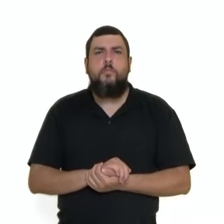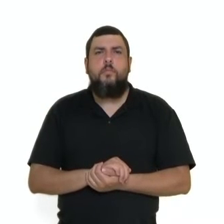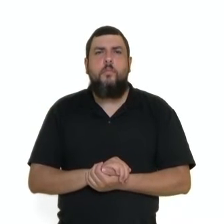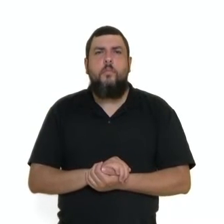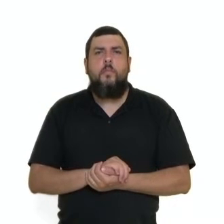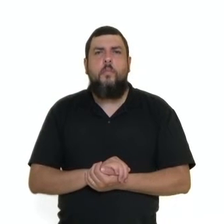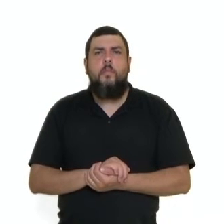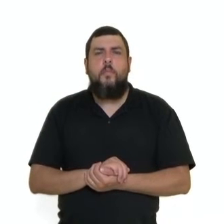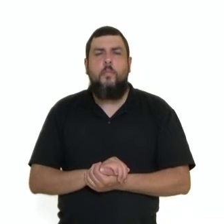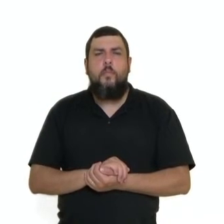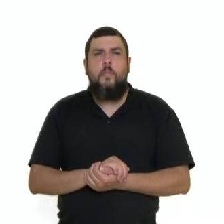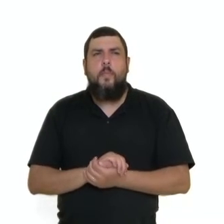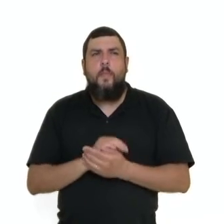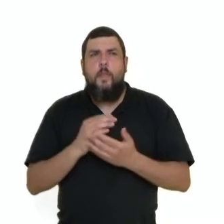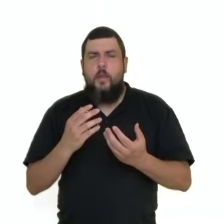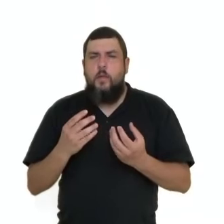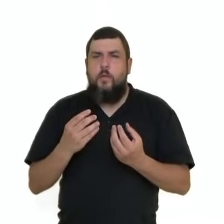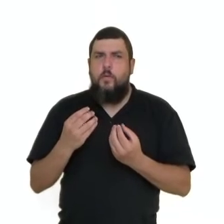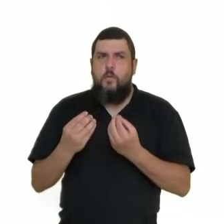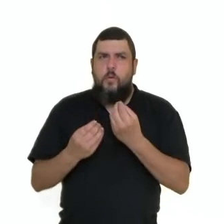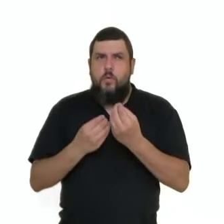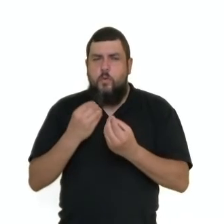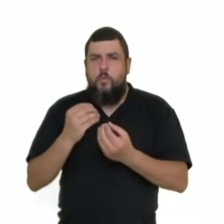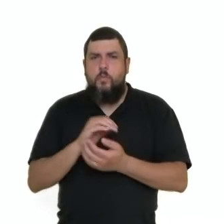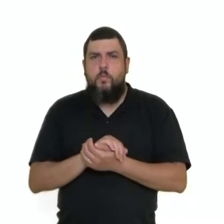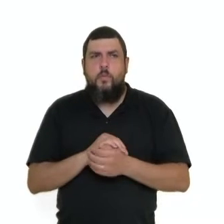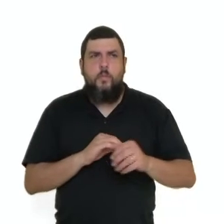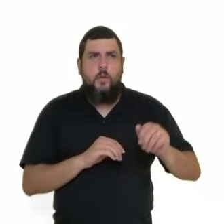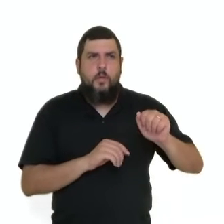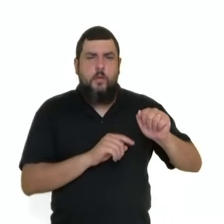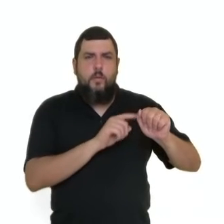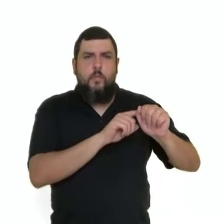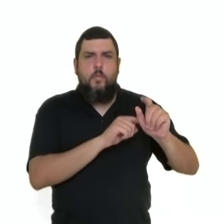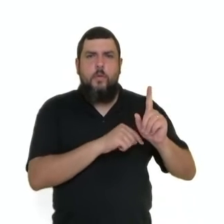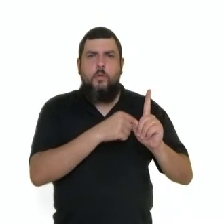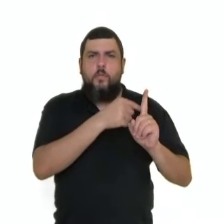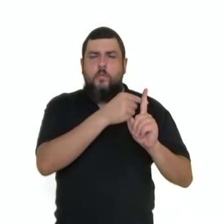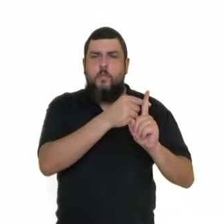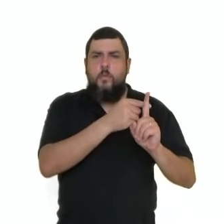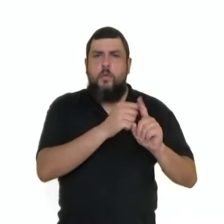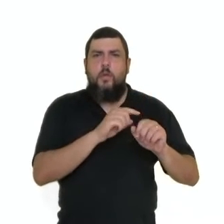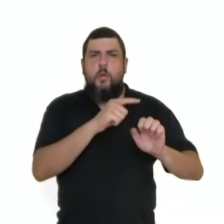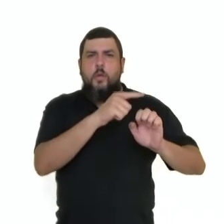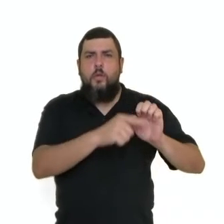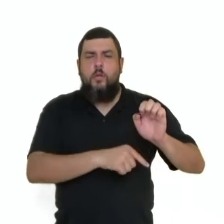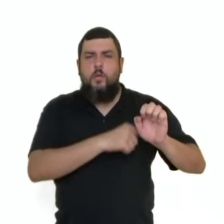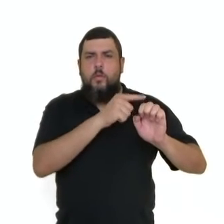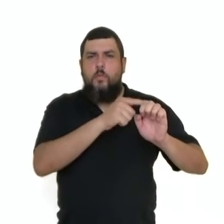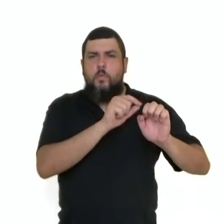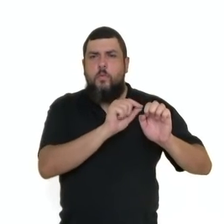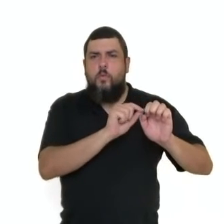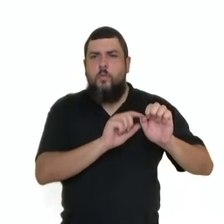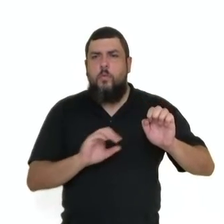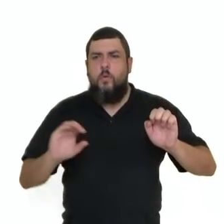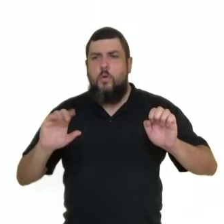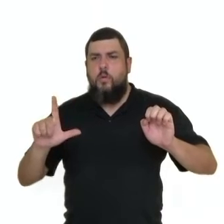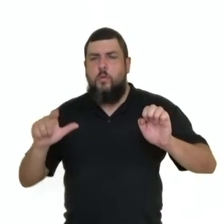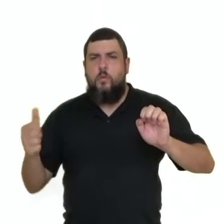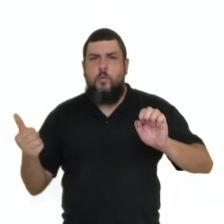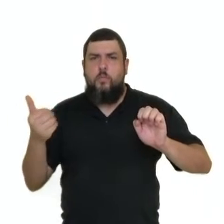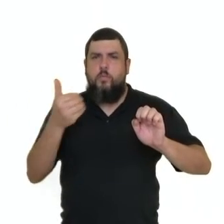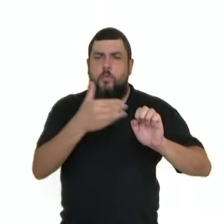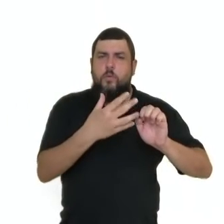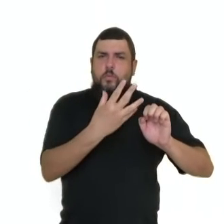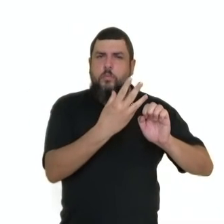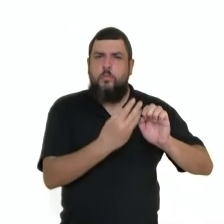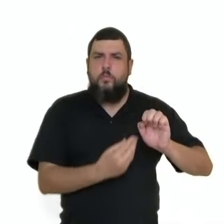Então, o ânodo positivo, nesse caso, saem elétrons e é onde o Cl vai descarregar, sofrendo assim